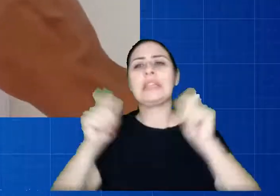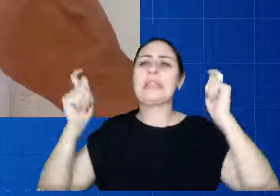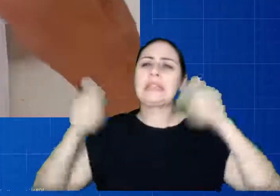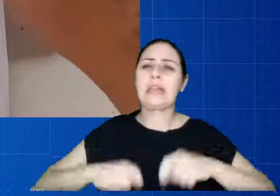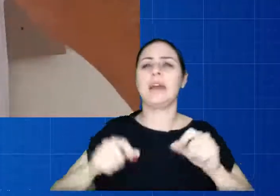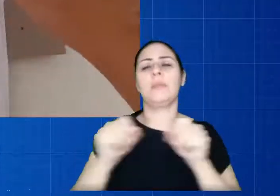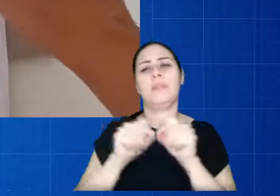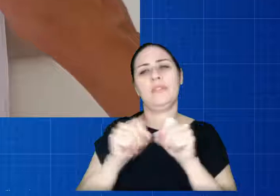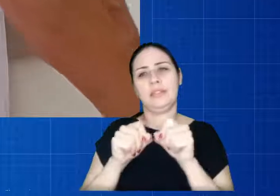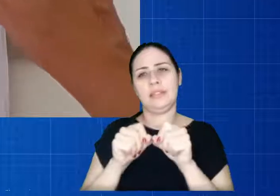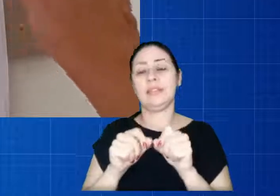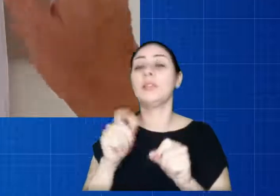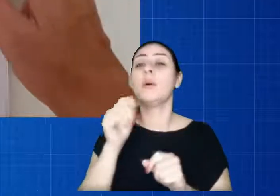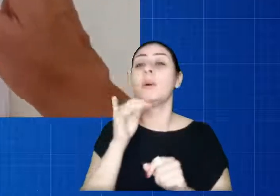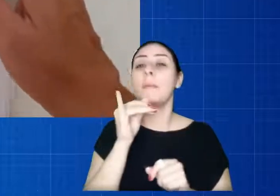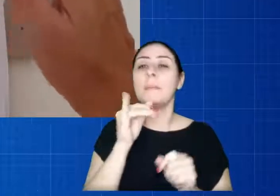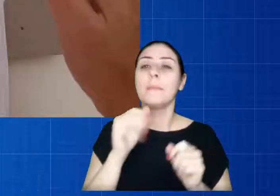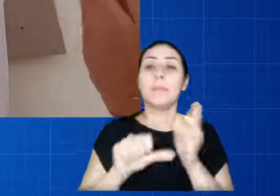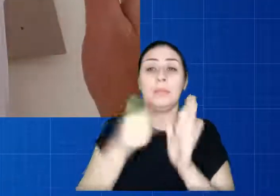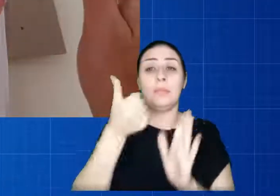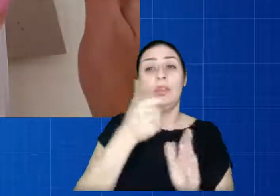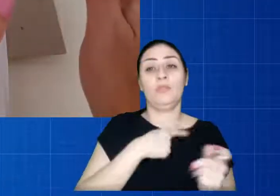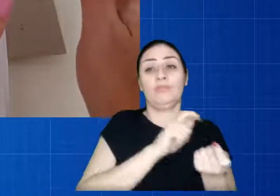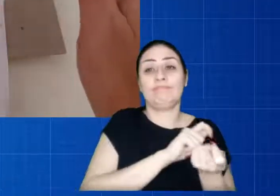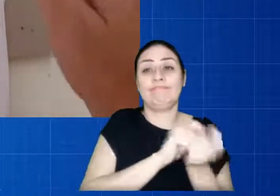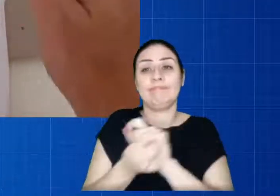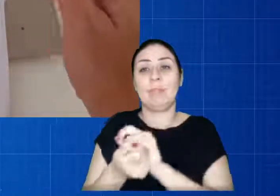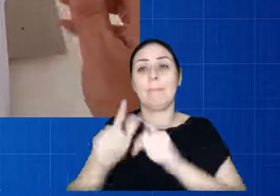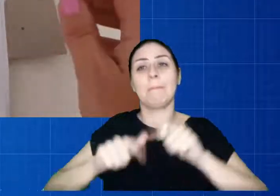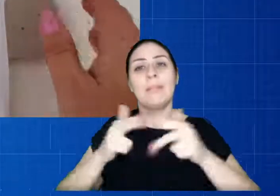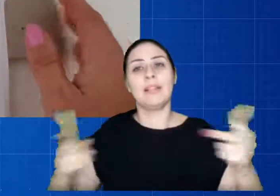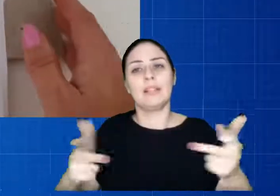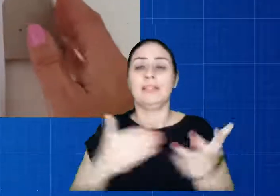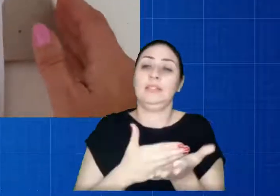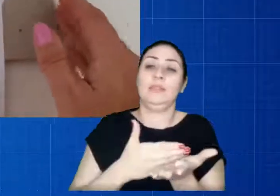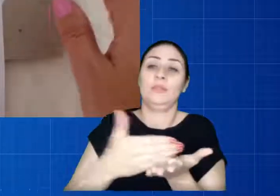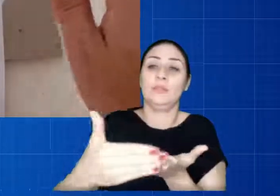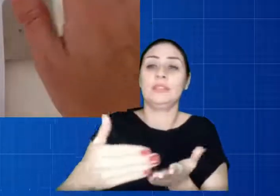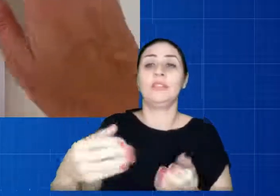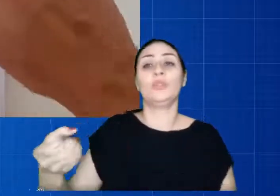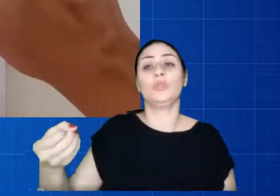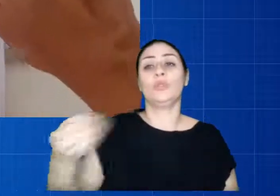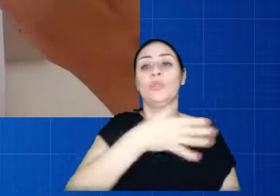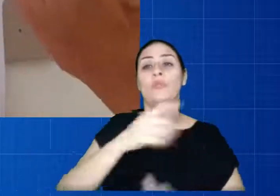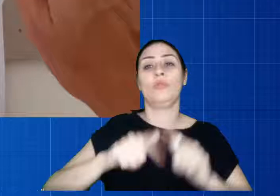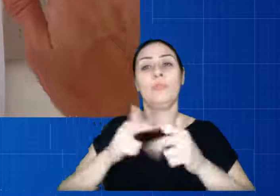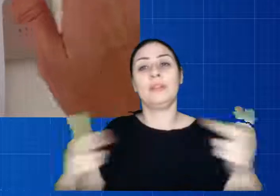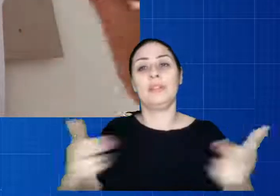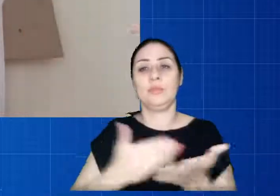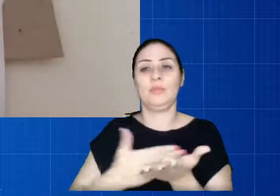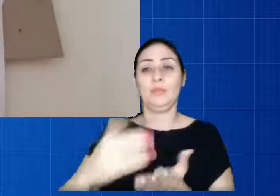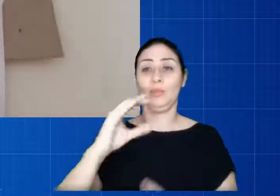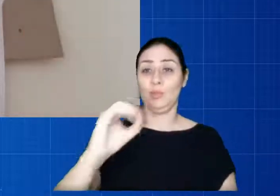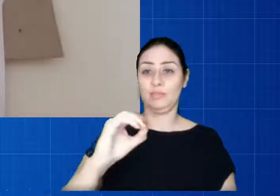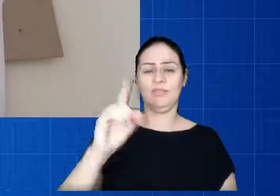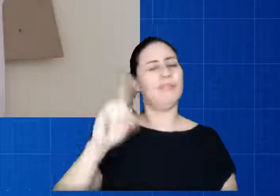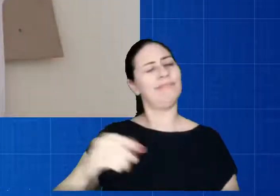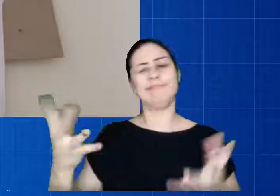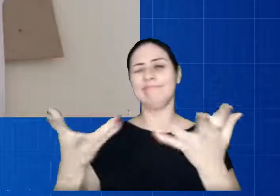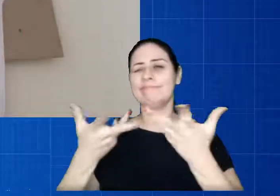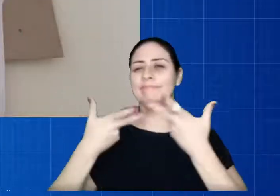formas planas básicas. Primeiro eu vou substituir esses materiais e nós vamos começar com materiais novos para começarmos do zero. Vai ser ótimo,